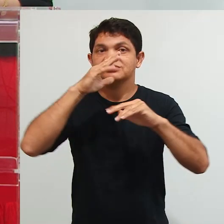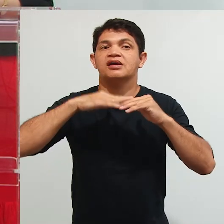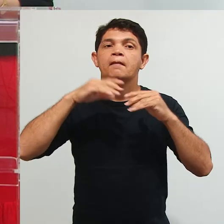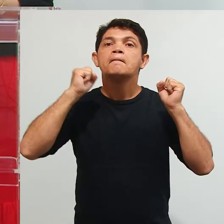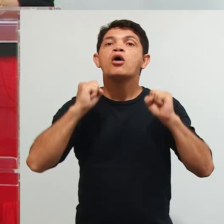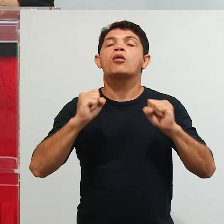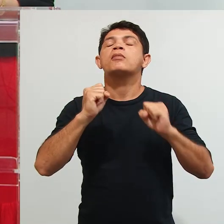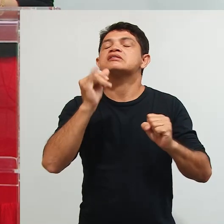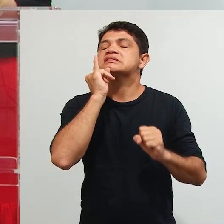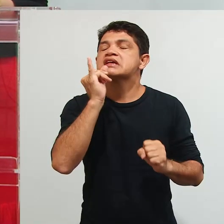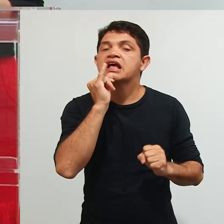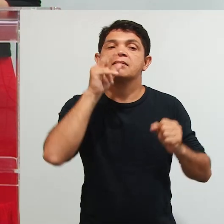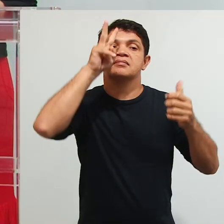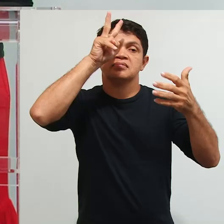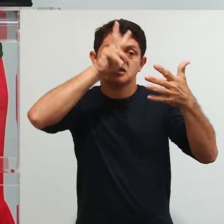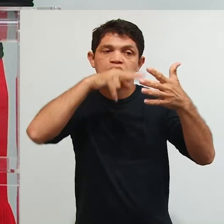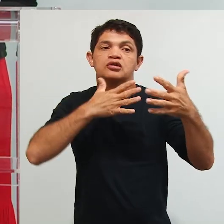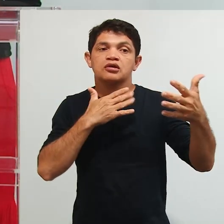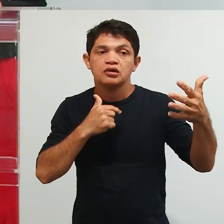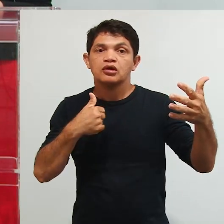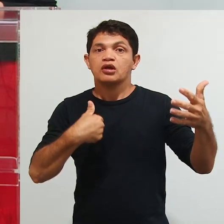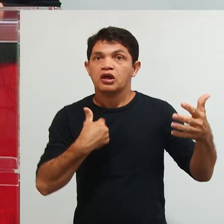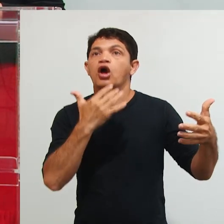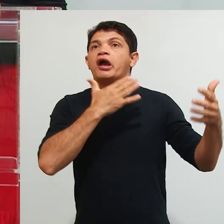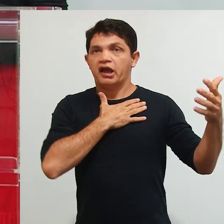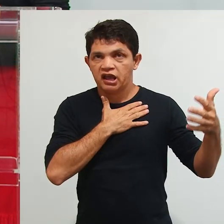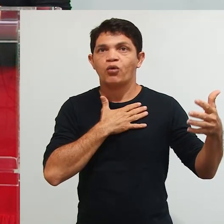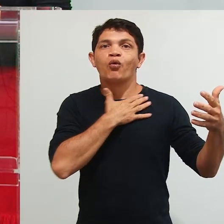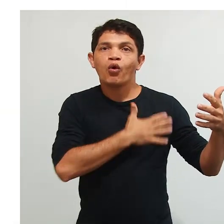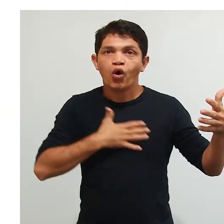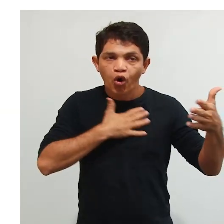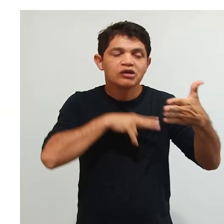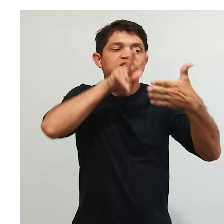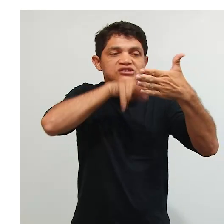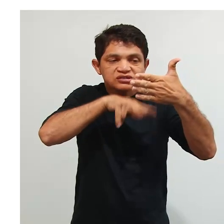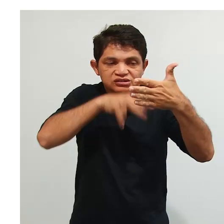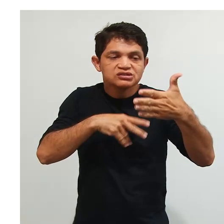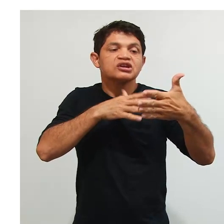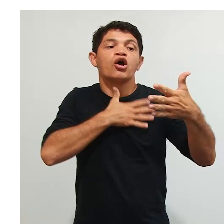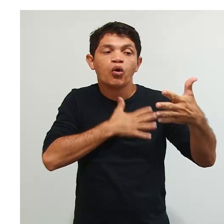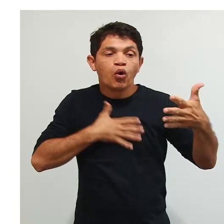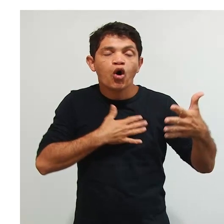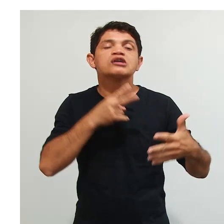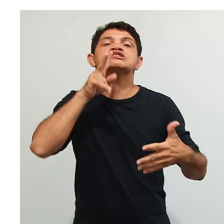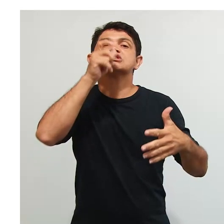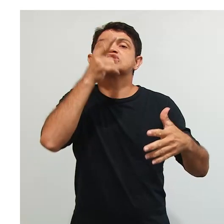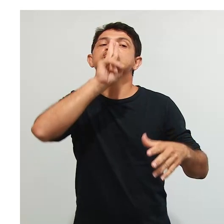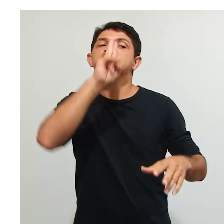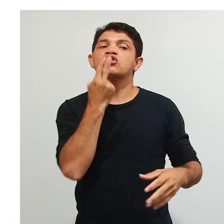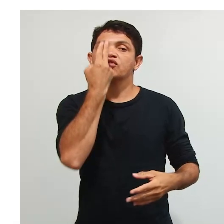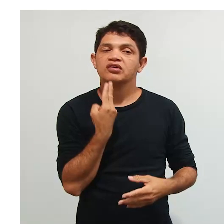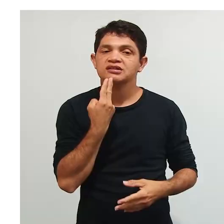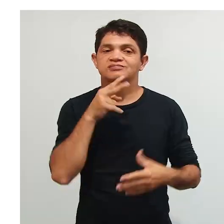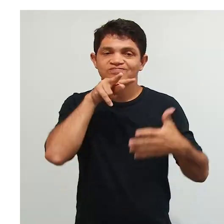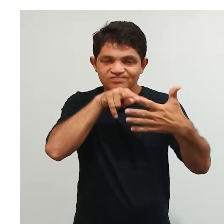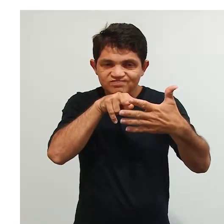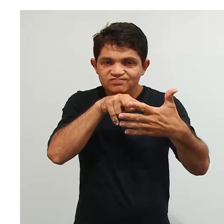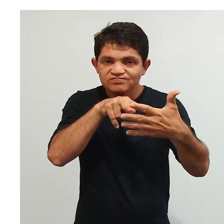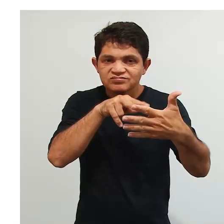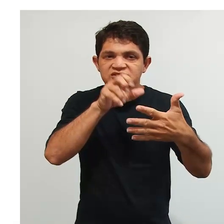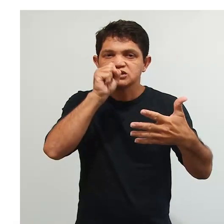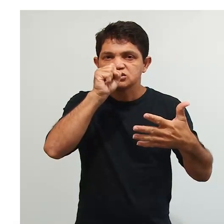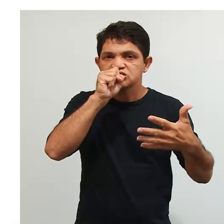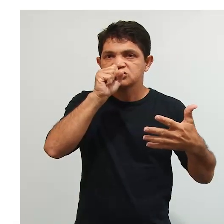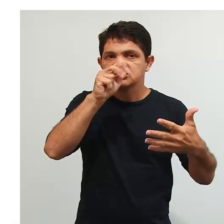transtorno, ela pode ler, por exemplo, olha, eu gosto de sorvete. Ela pode ler ea,